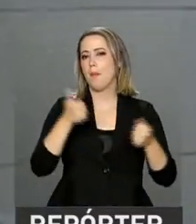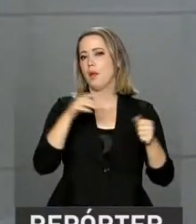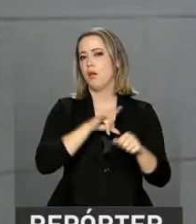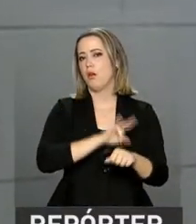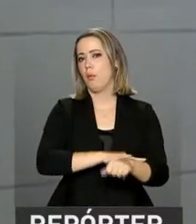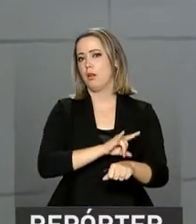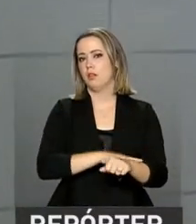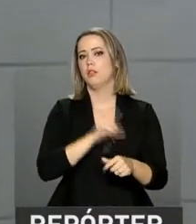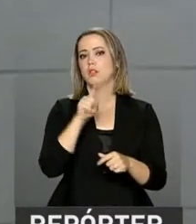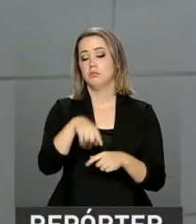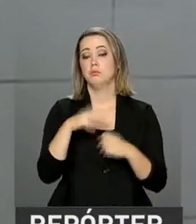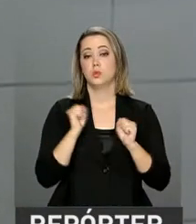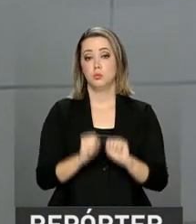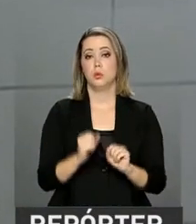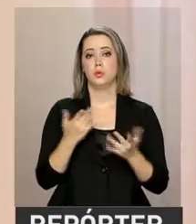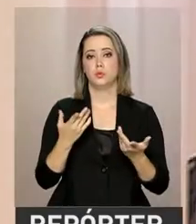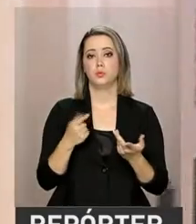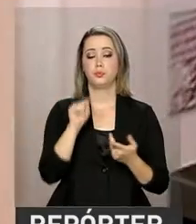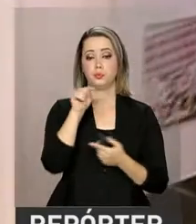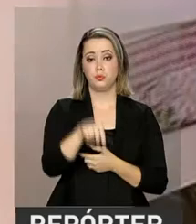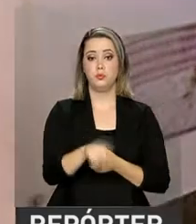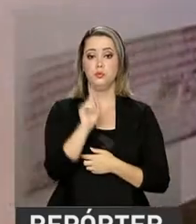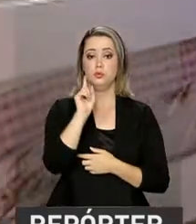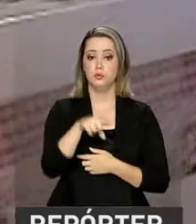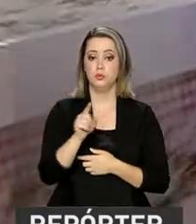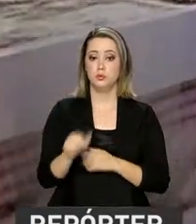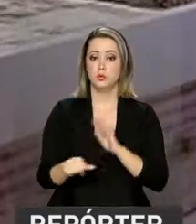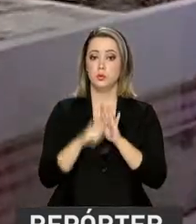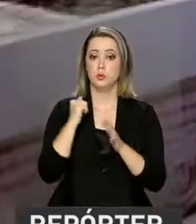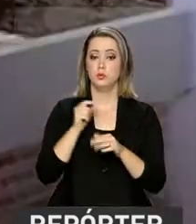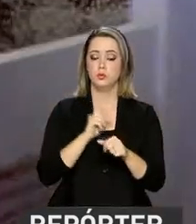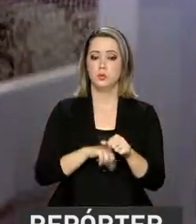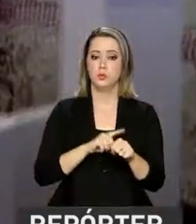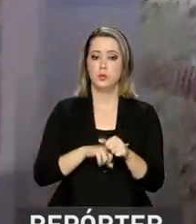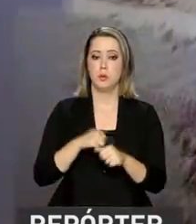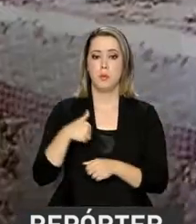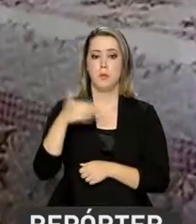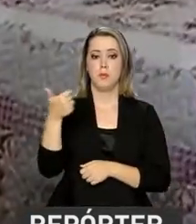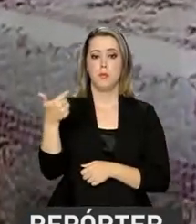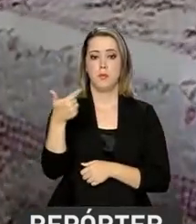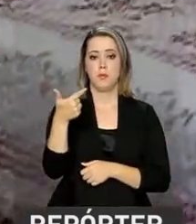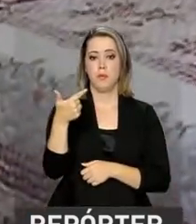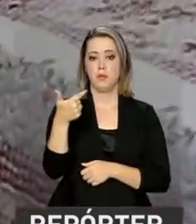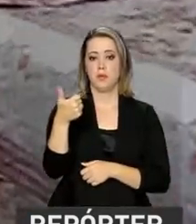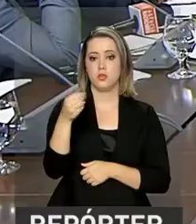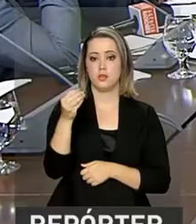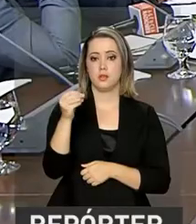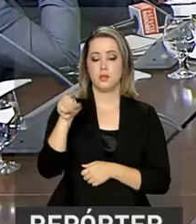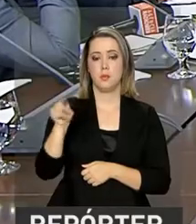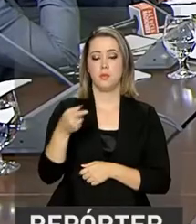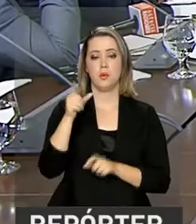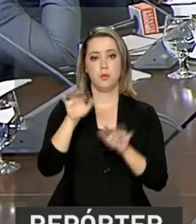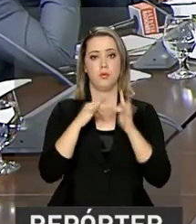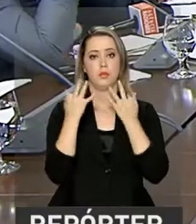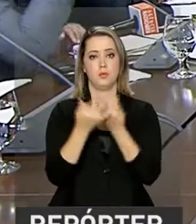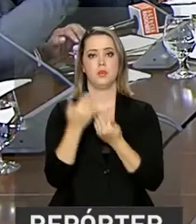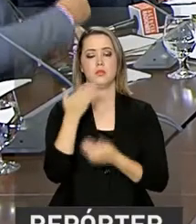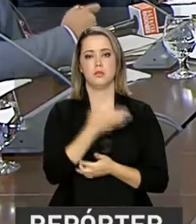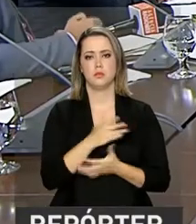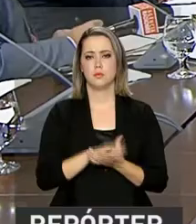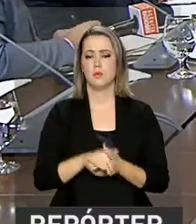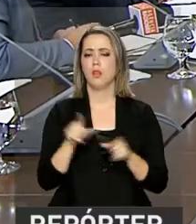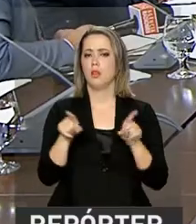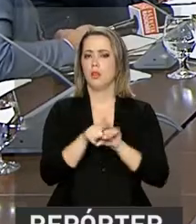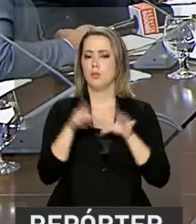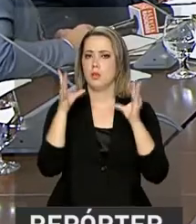coisas dessa natureza está aqui no primeiro minuto e atinge mais de 100 mil famílias michel temer destacou ainda